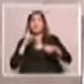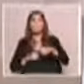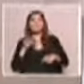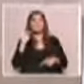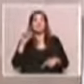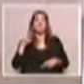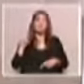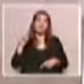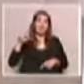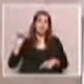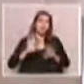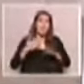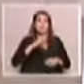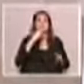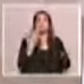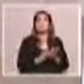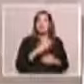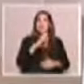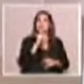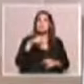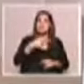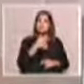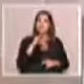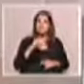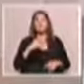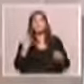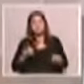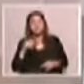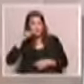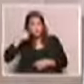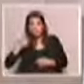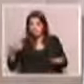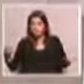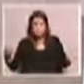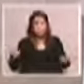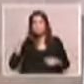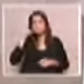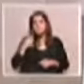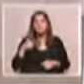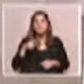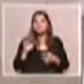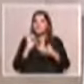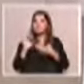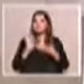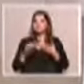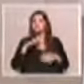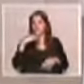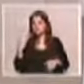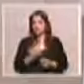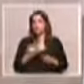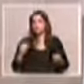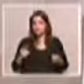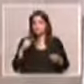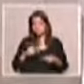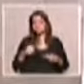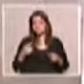mas um pão de centeio. E depois temos a questão do vinho, ser um vasodilatador. O vinho tem uma característica muito engraçada, é que toda essa